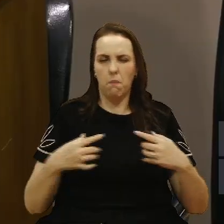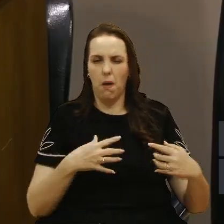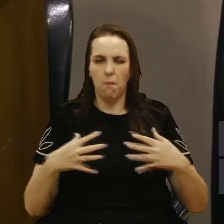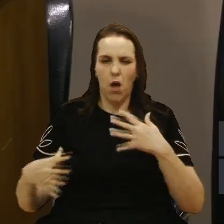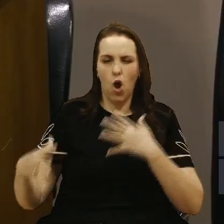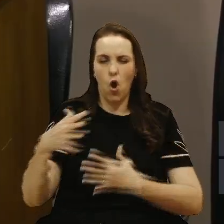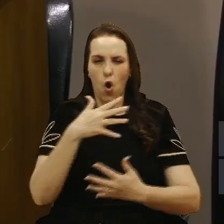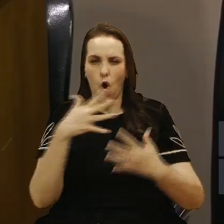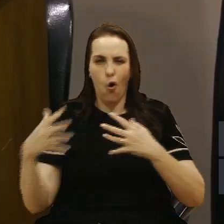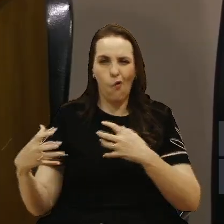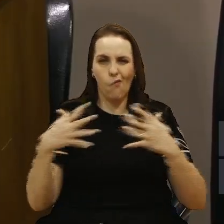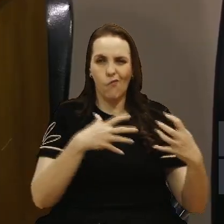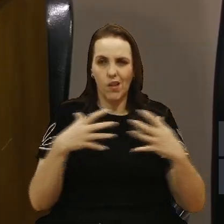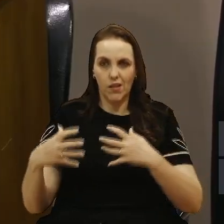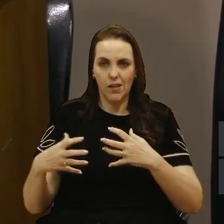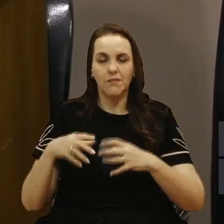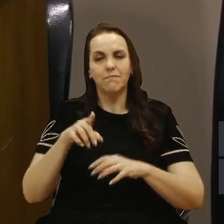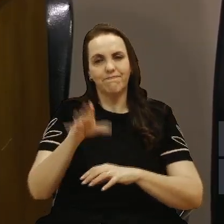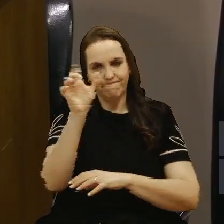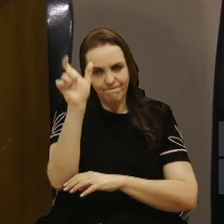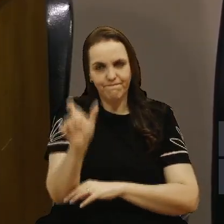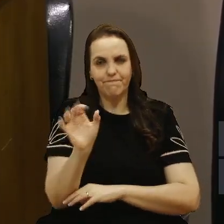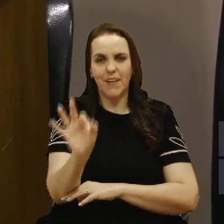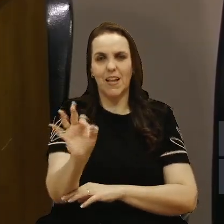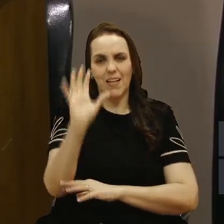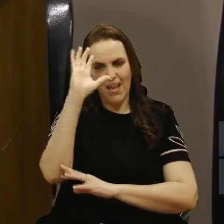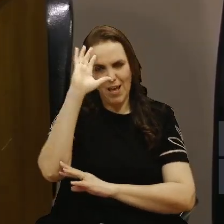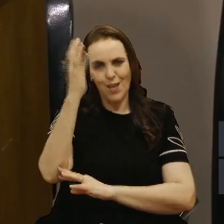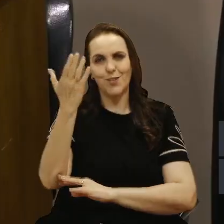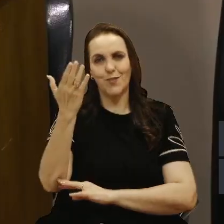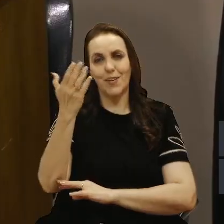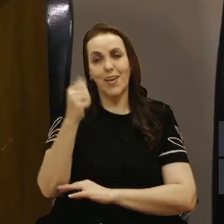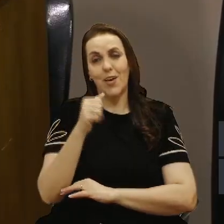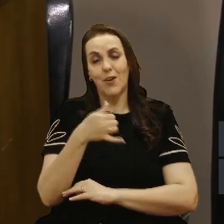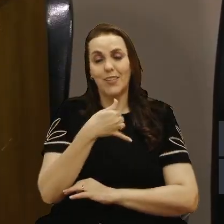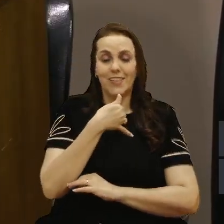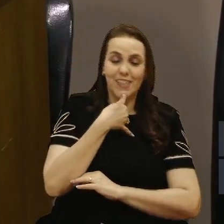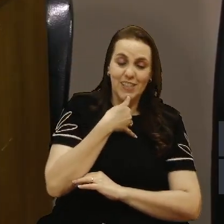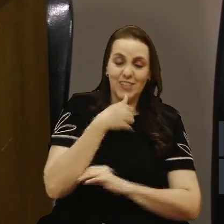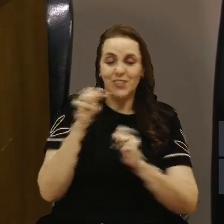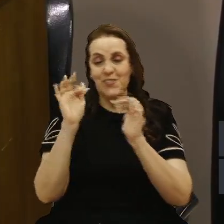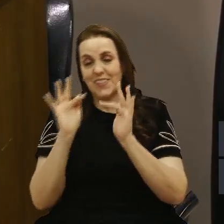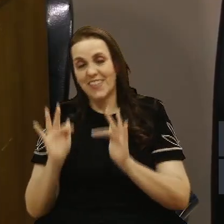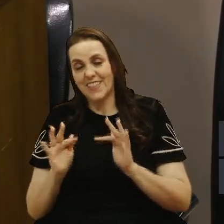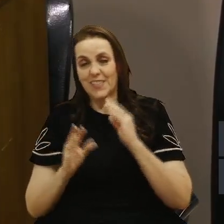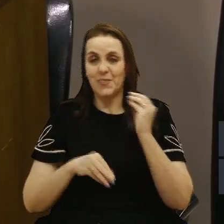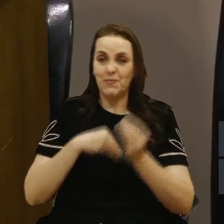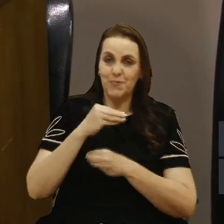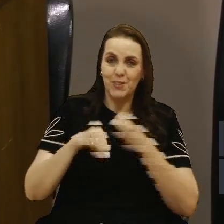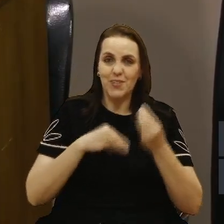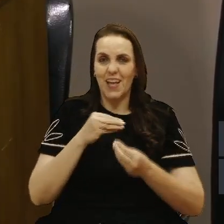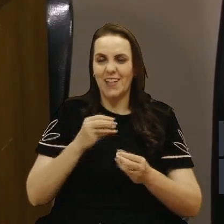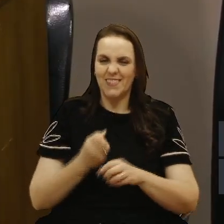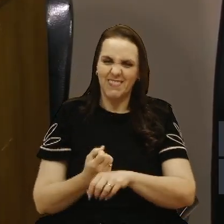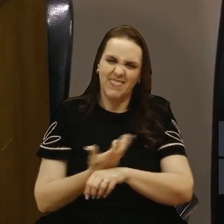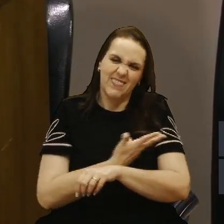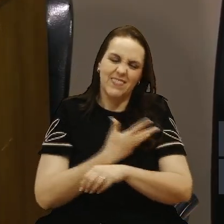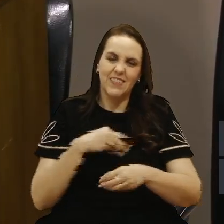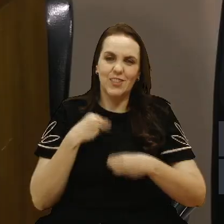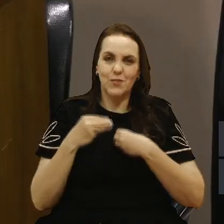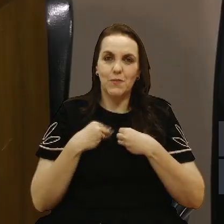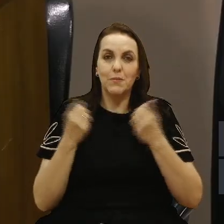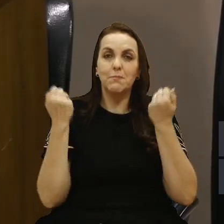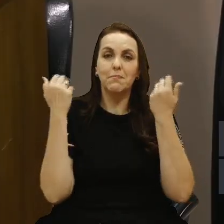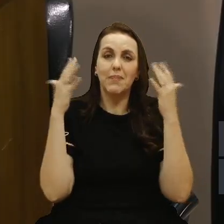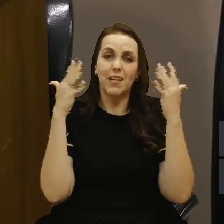Essa é a palavra. Então, fico triste, fico feliz, é uma mistura de sentimentos, né? Mas parabéns por para o senhor que está